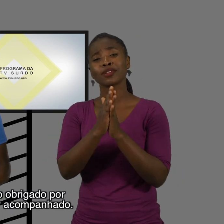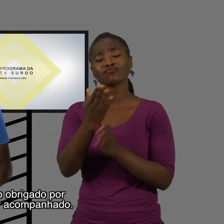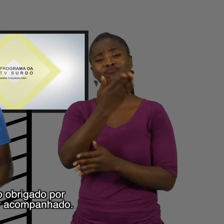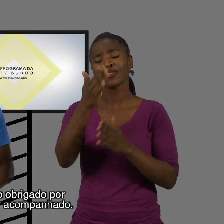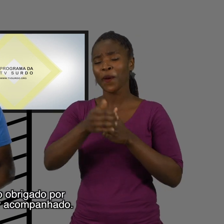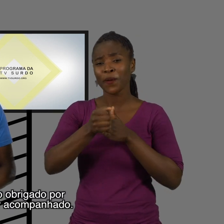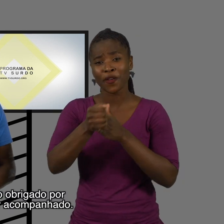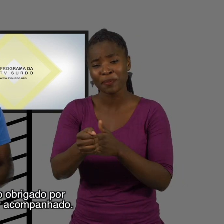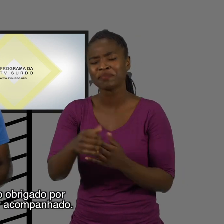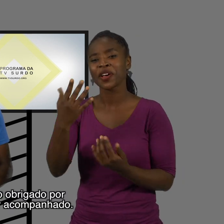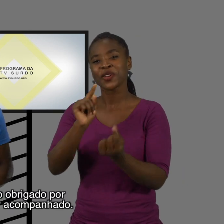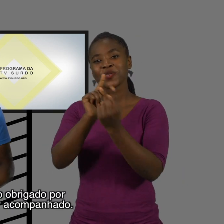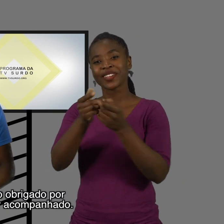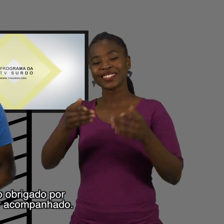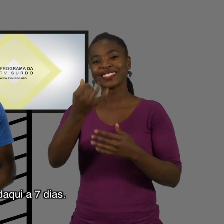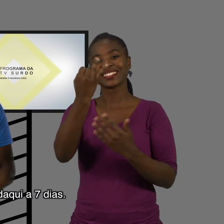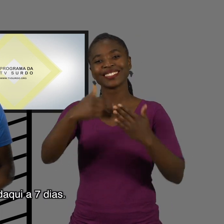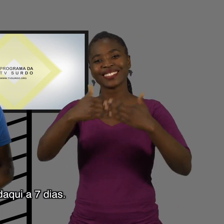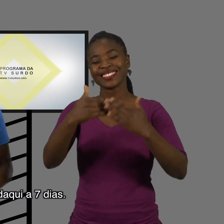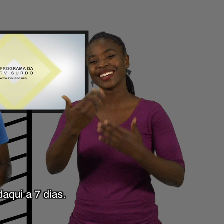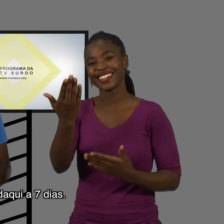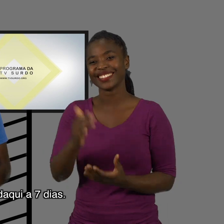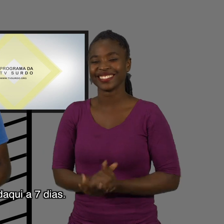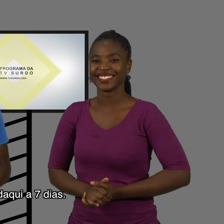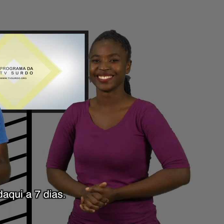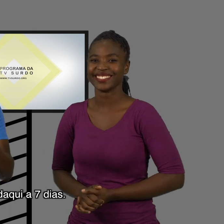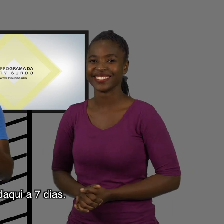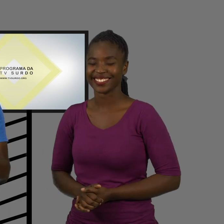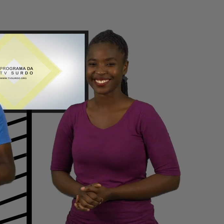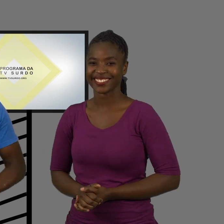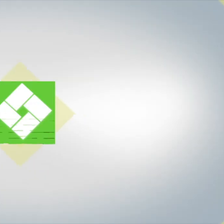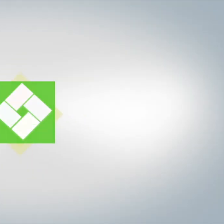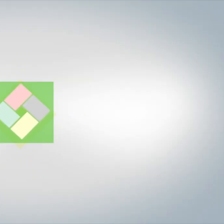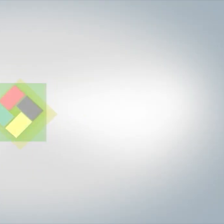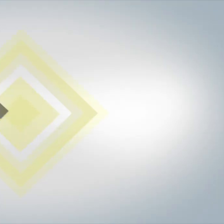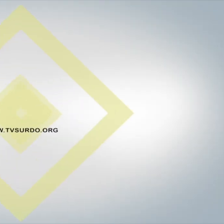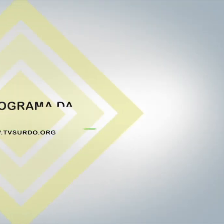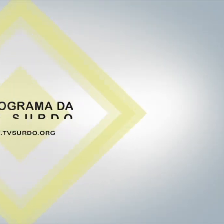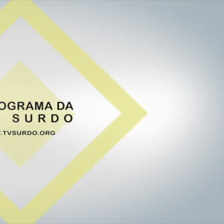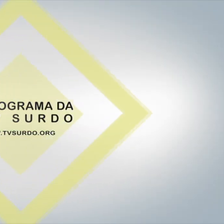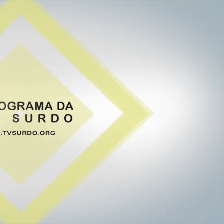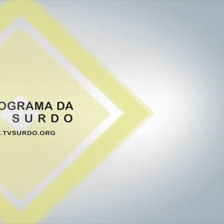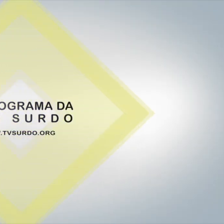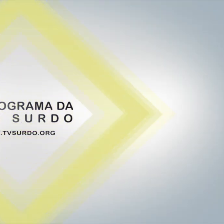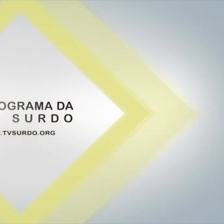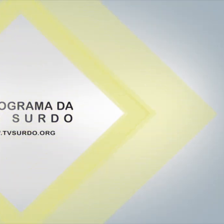Muito obrigado por nos ter acompanhado até daqui a sete dias. Até daqui de Fim